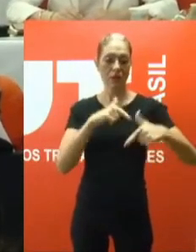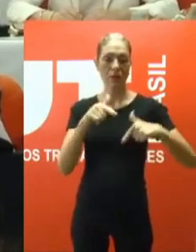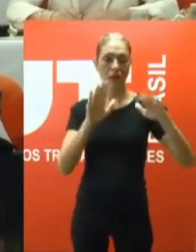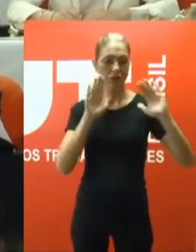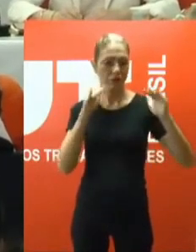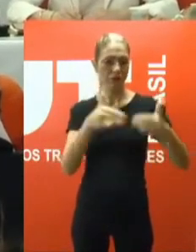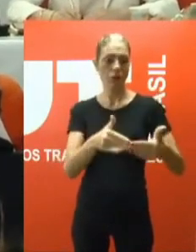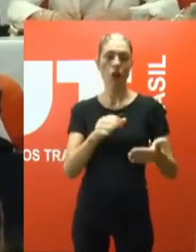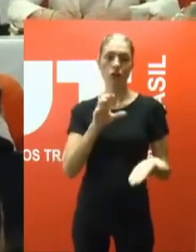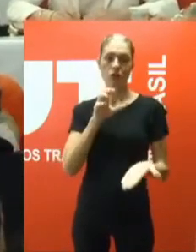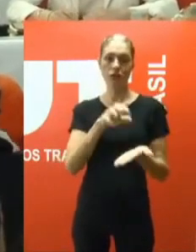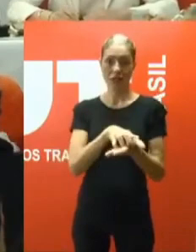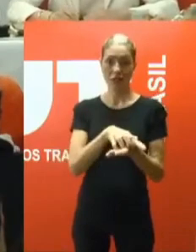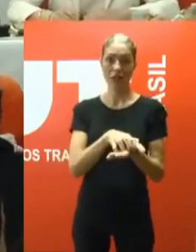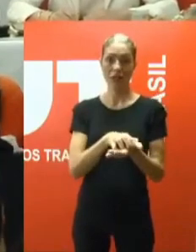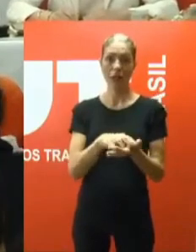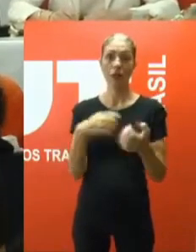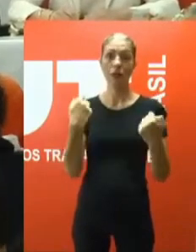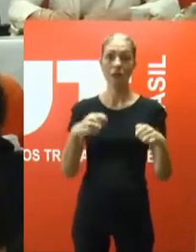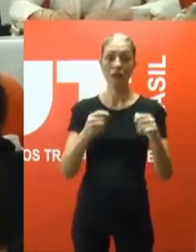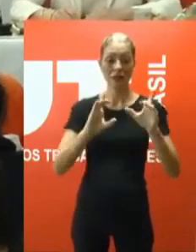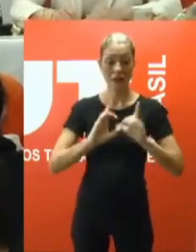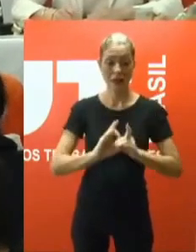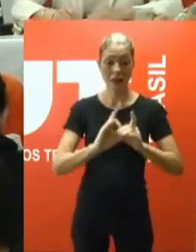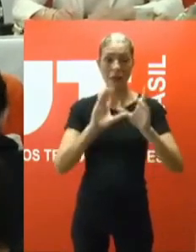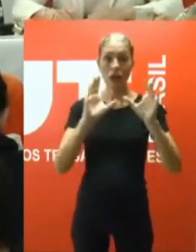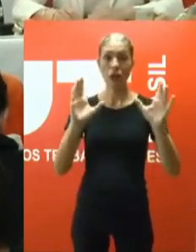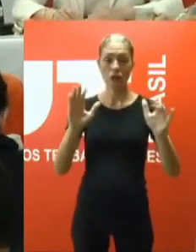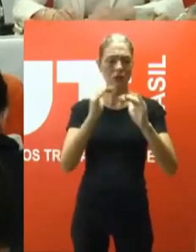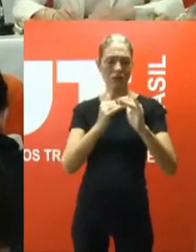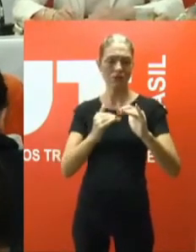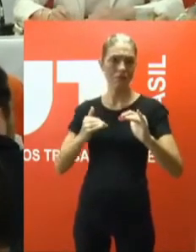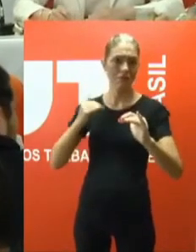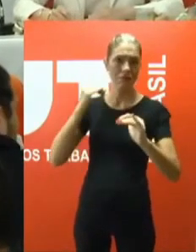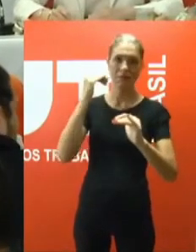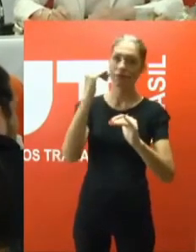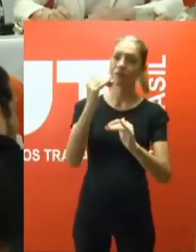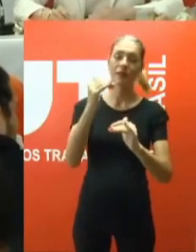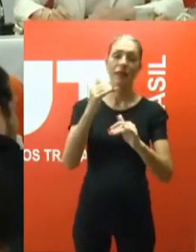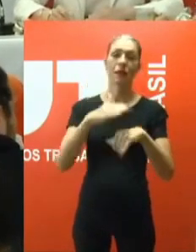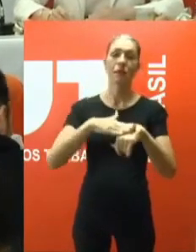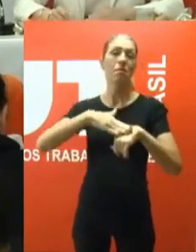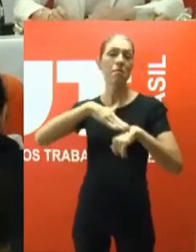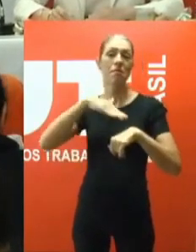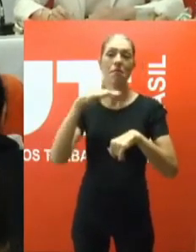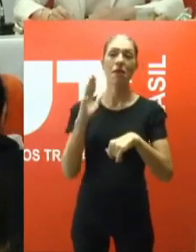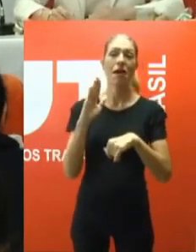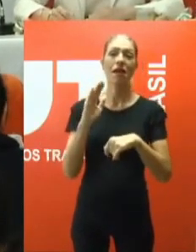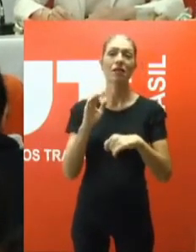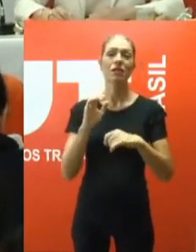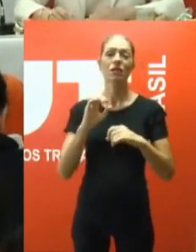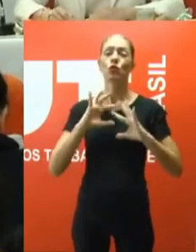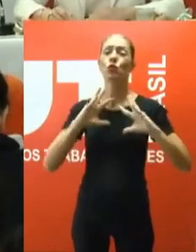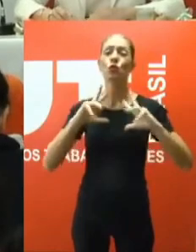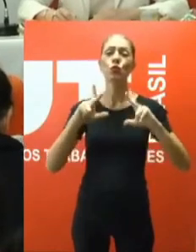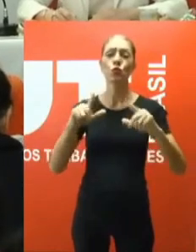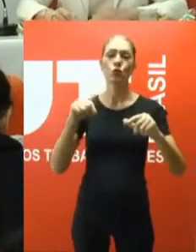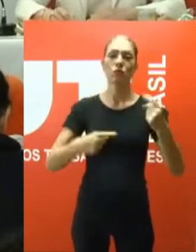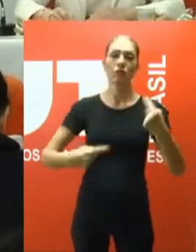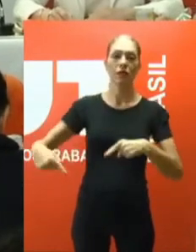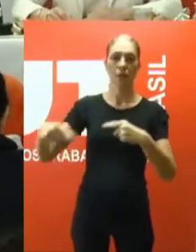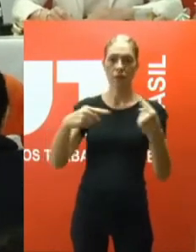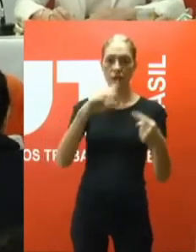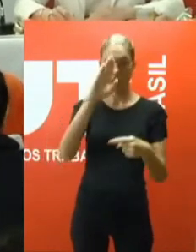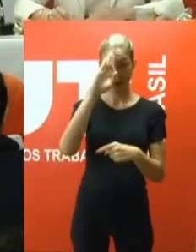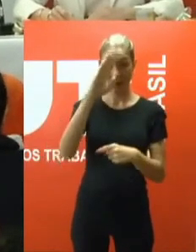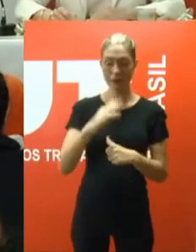centralidade, sem que a democracia, a soberania sejam algo que atravessa todo esse debate, mas